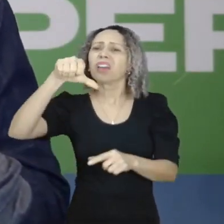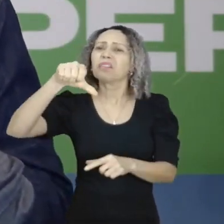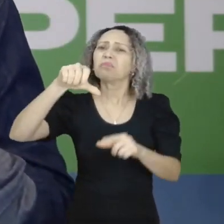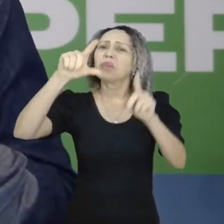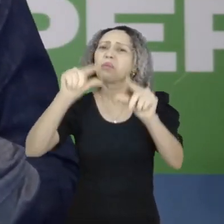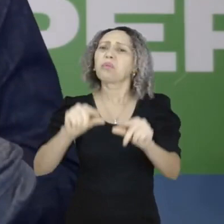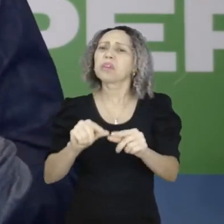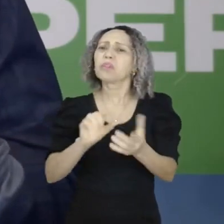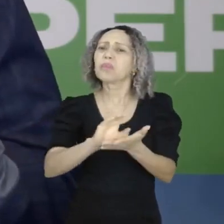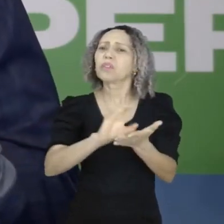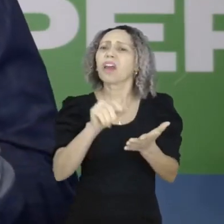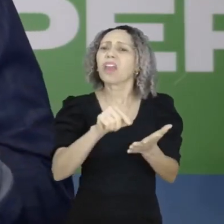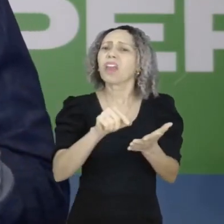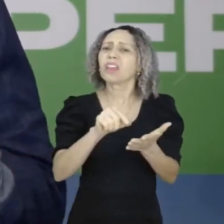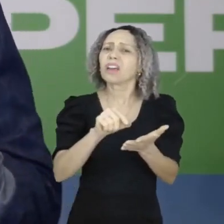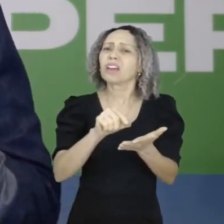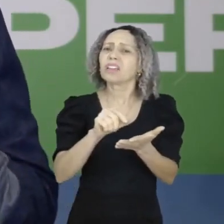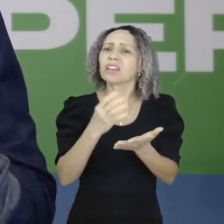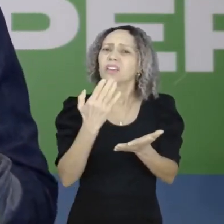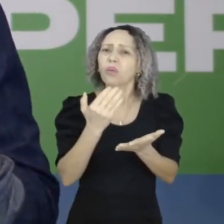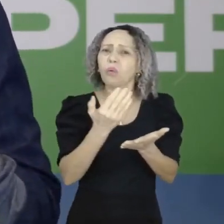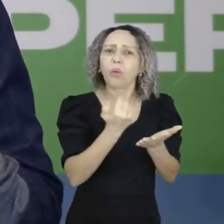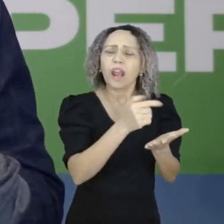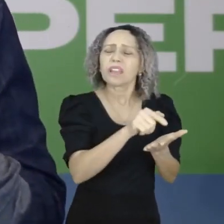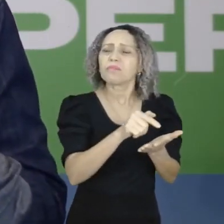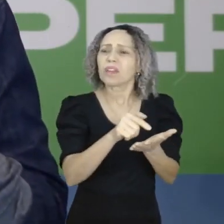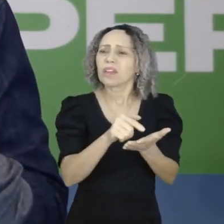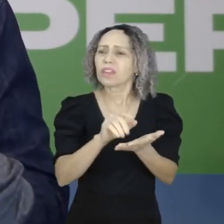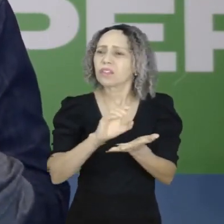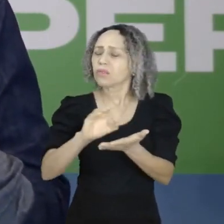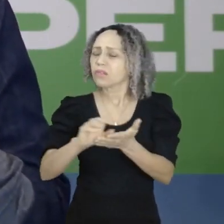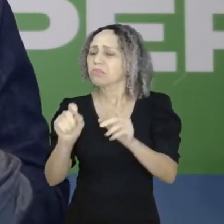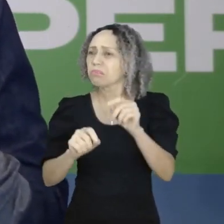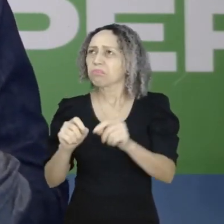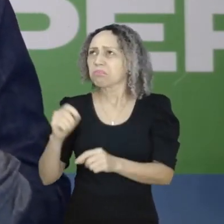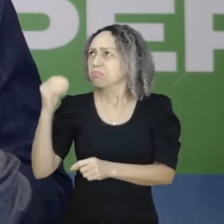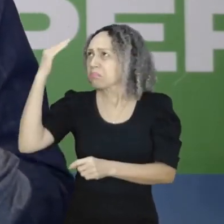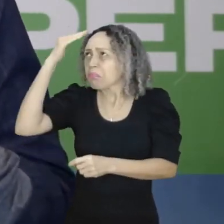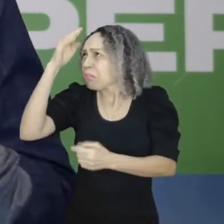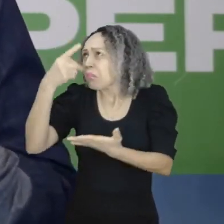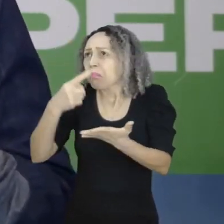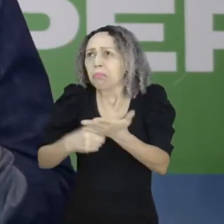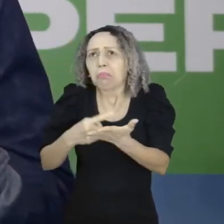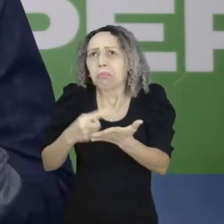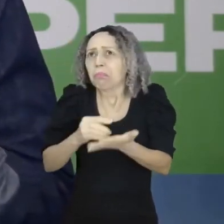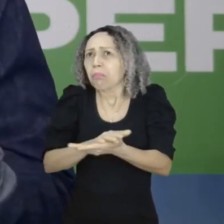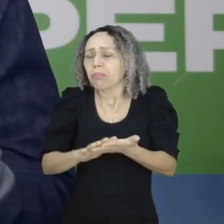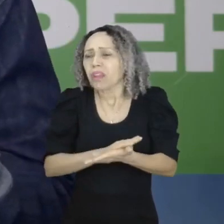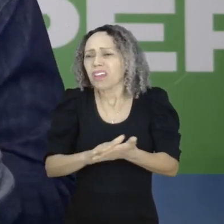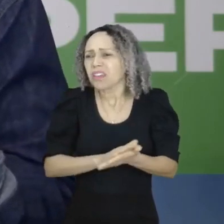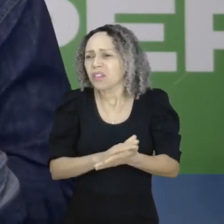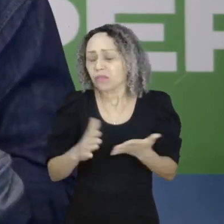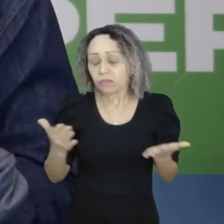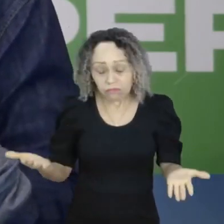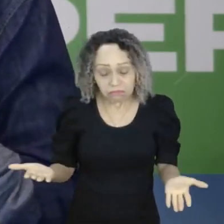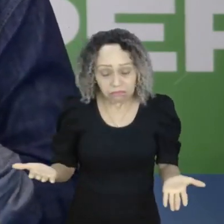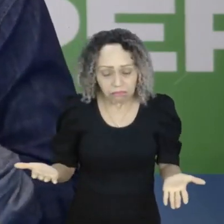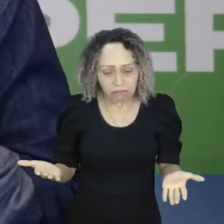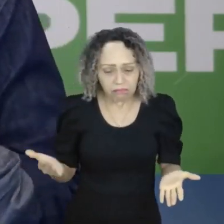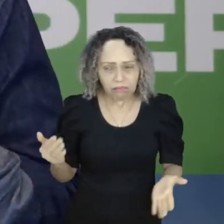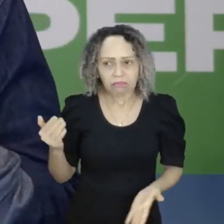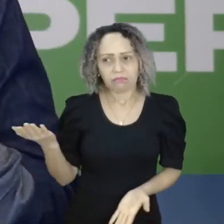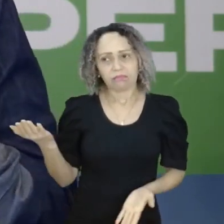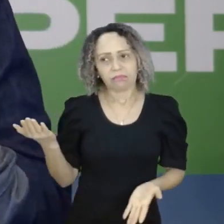povo vive. E, sobretudo, com o pequeno e médio produtor rural desse país. Sabe, que já deu demonstrações que, quando